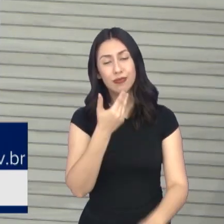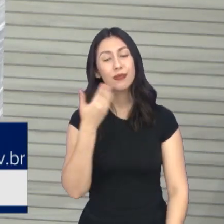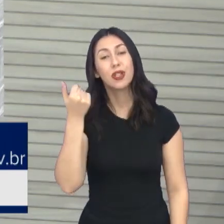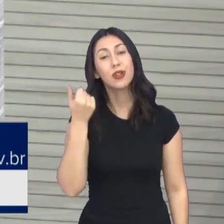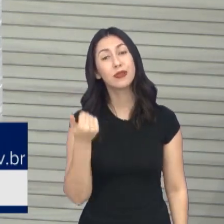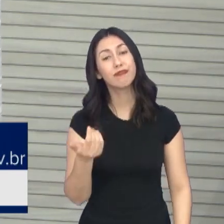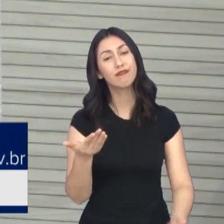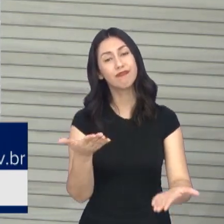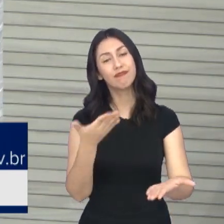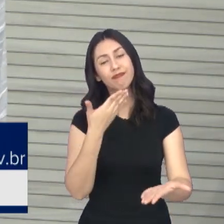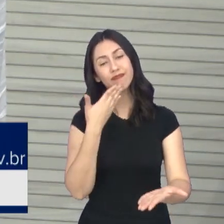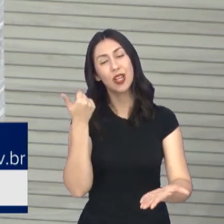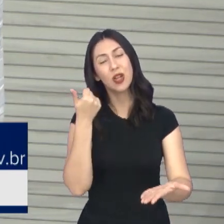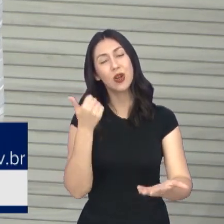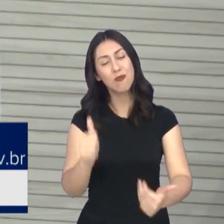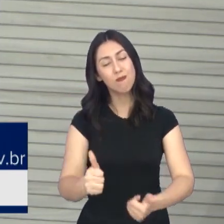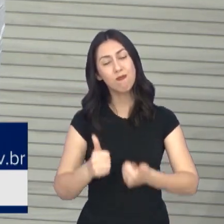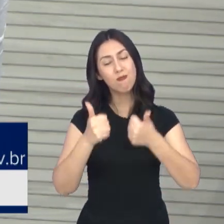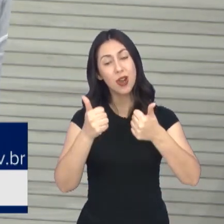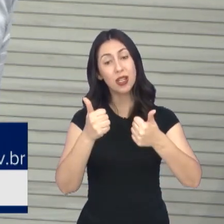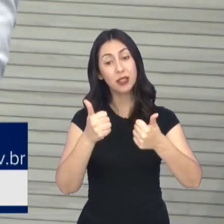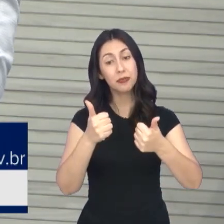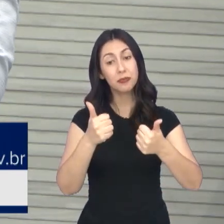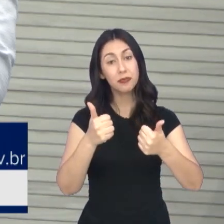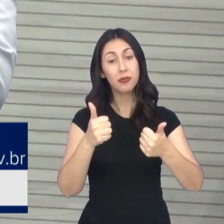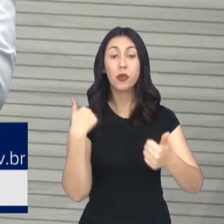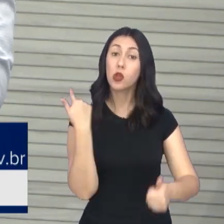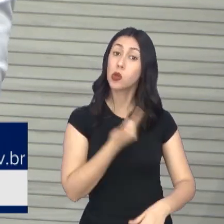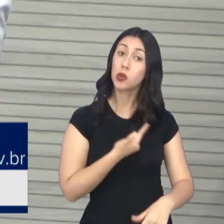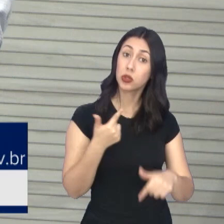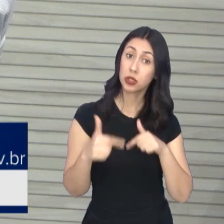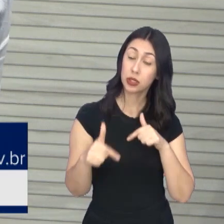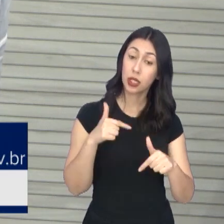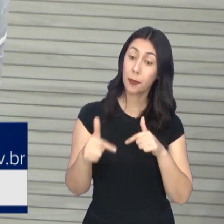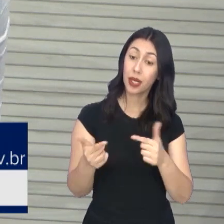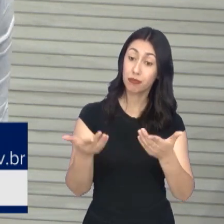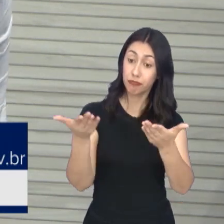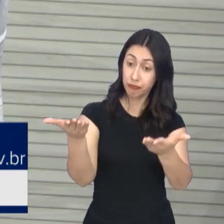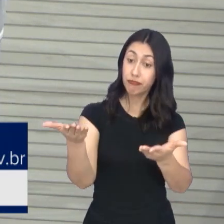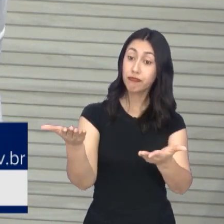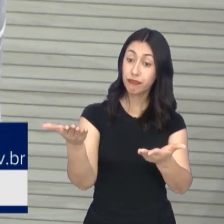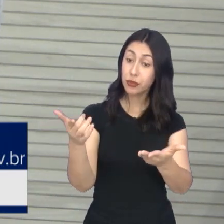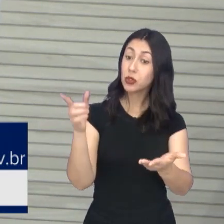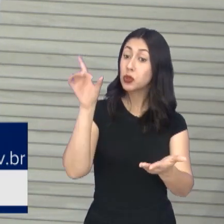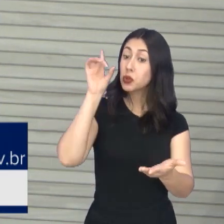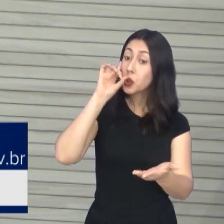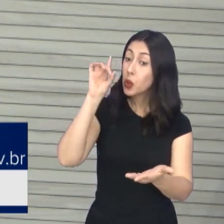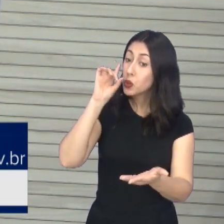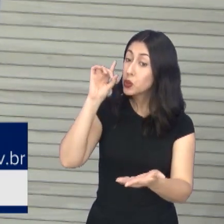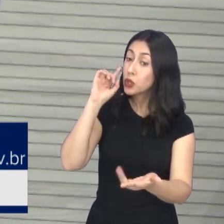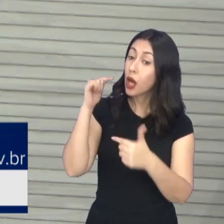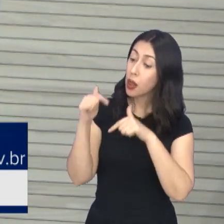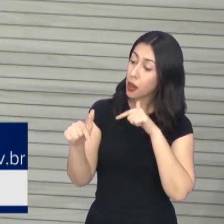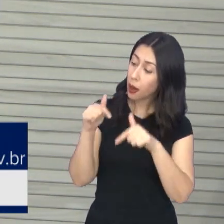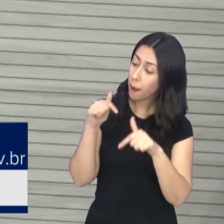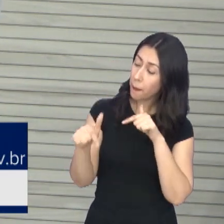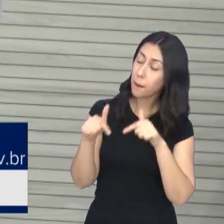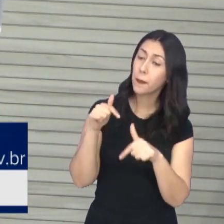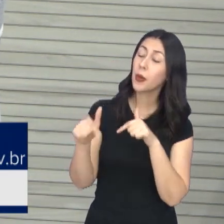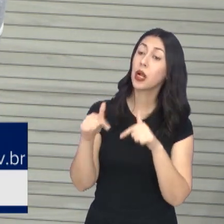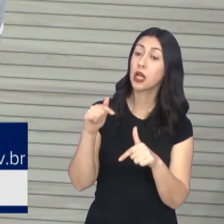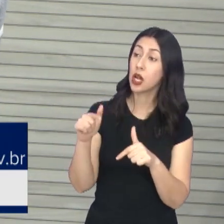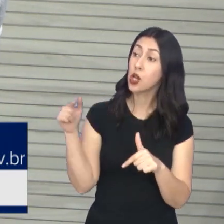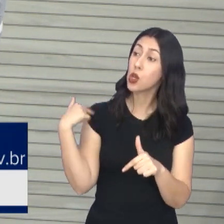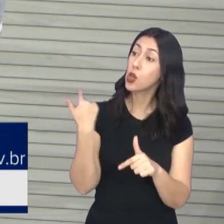sim é fazer uma cidade do bem, né? E nosso trabalho, Chagas, é isso aí, é dia a dia trabalhar. A